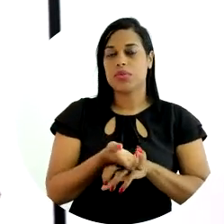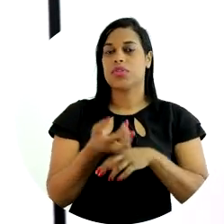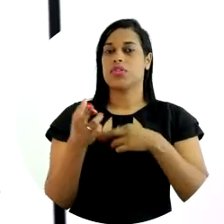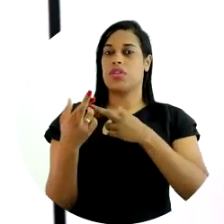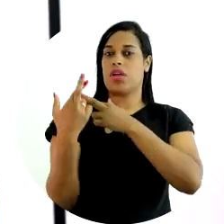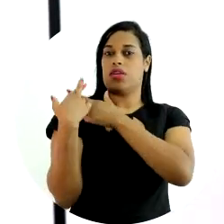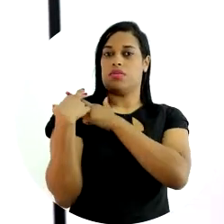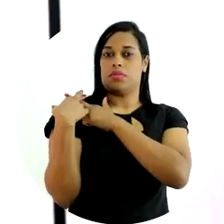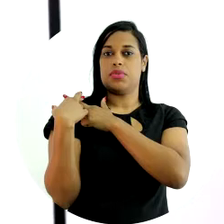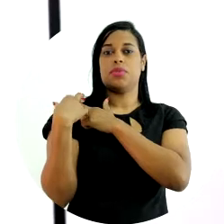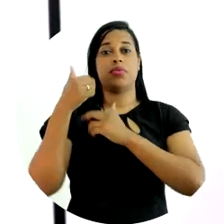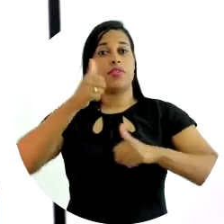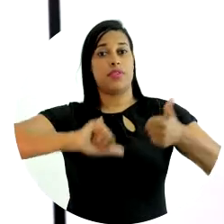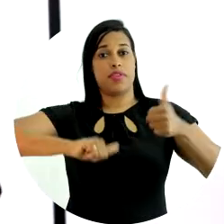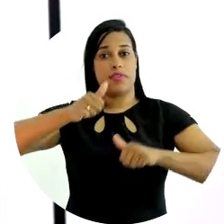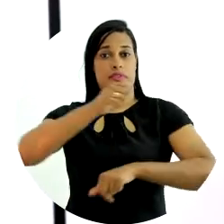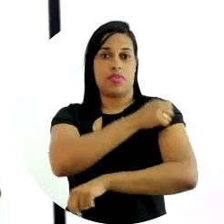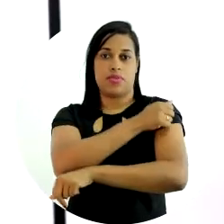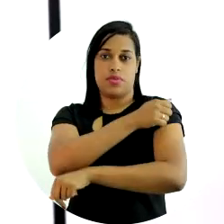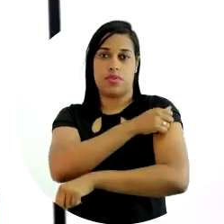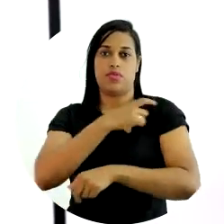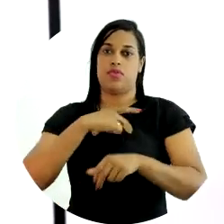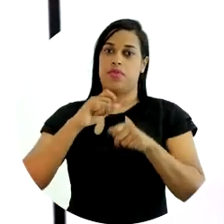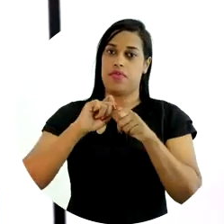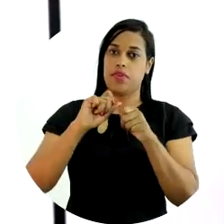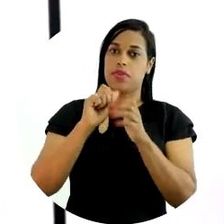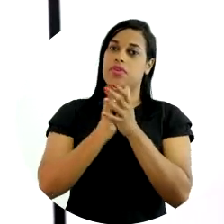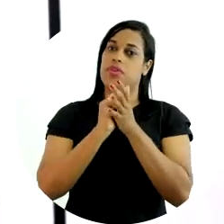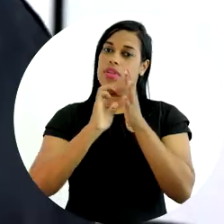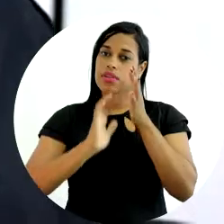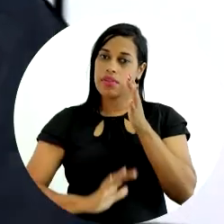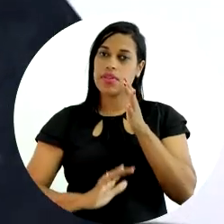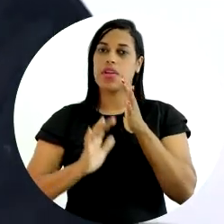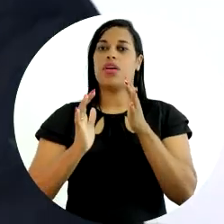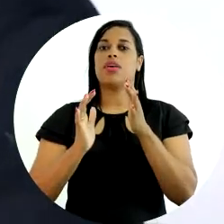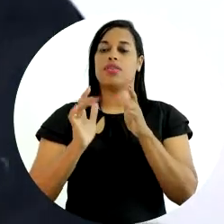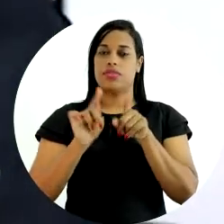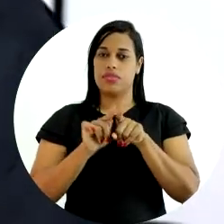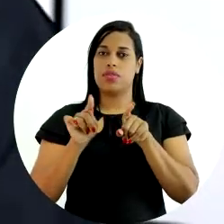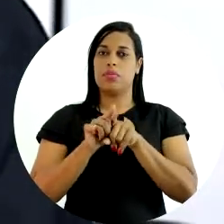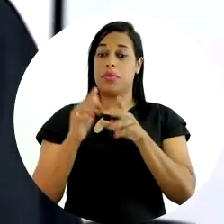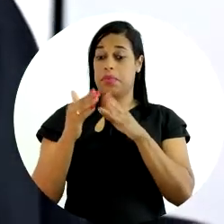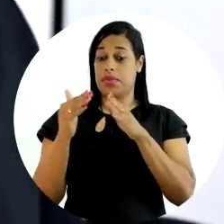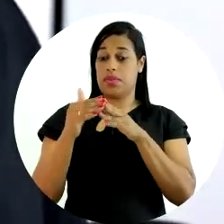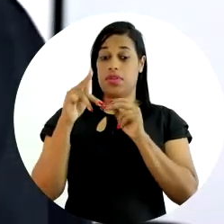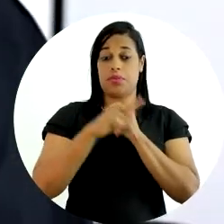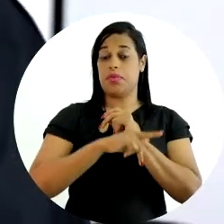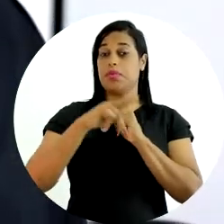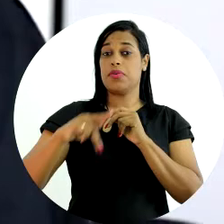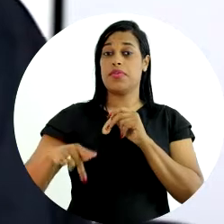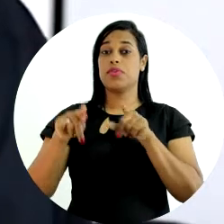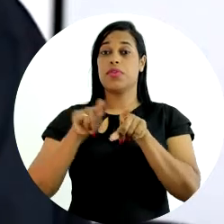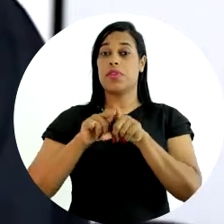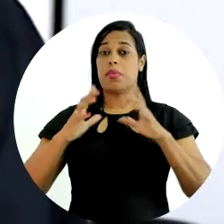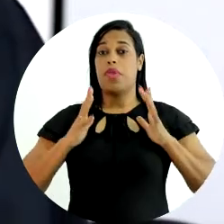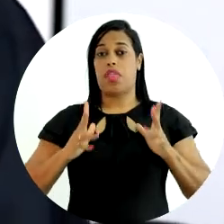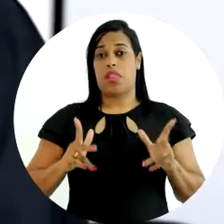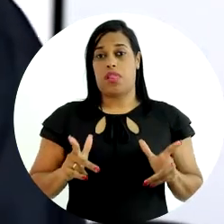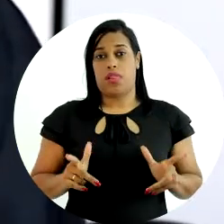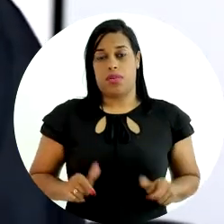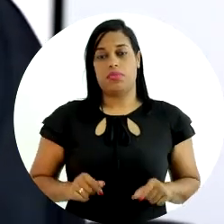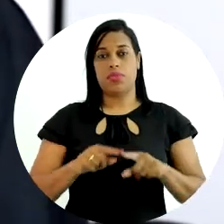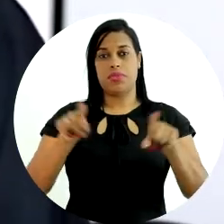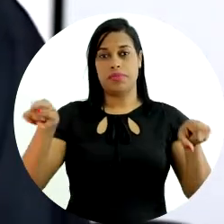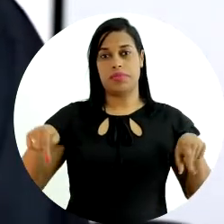disciplina, ficavam com a responsabilidade de verificar se os alunos tinham feito as tarefas que tinham sido pedidas pelo professor, e a questão